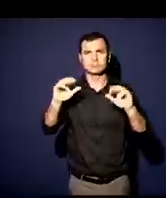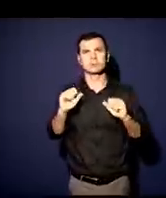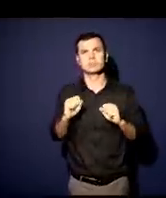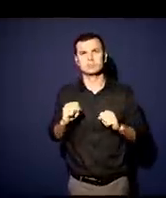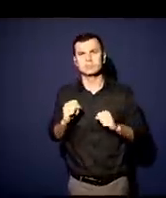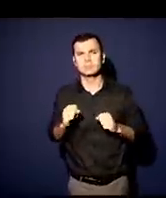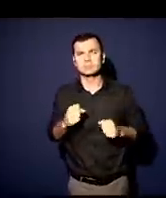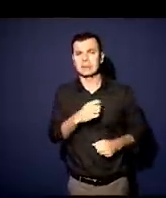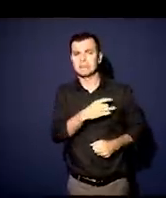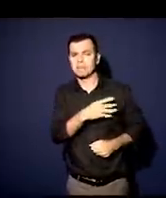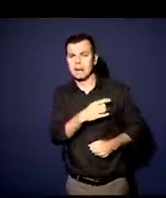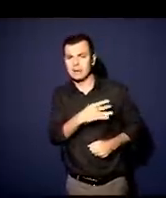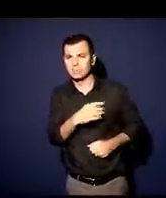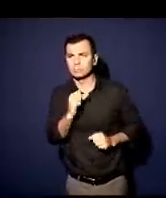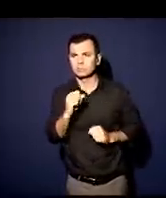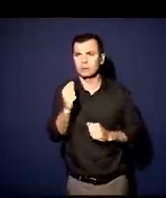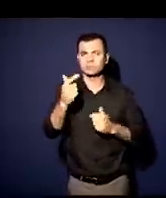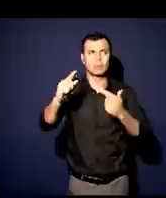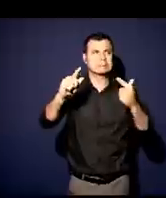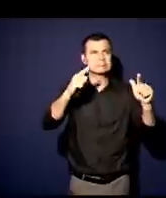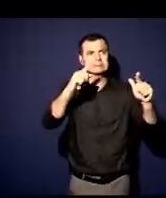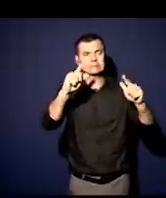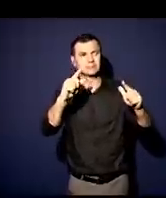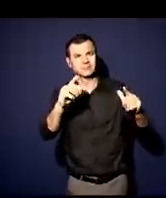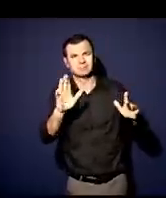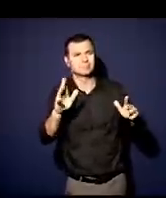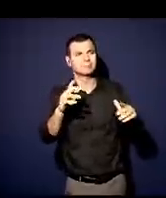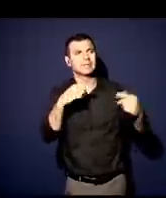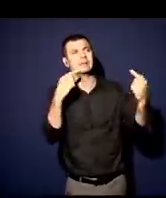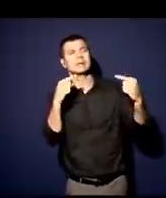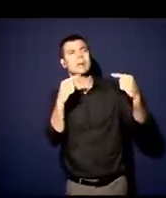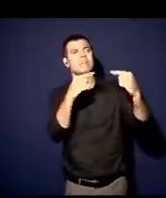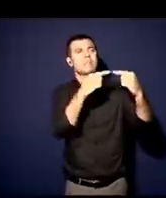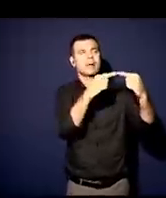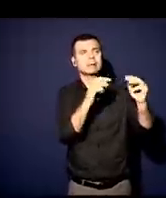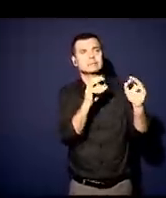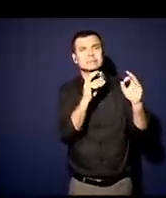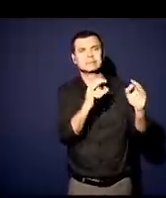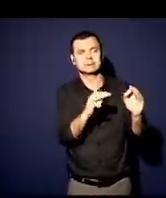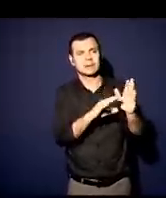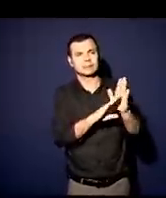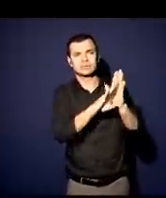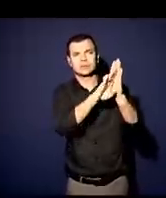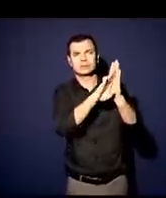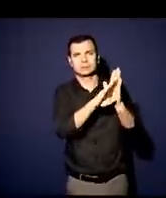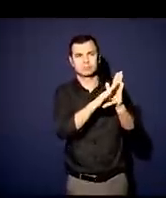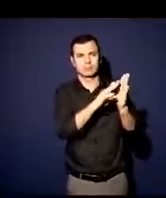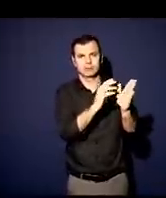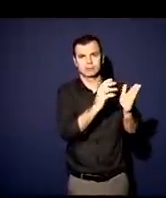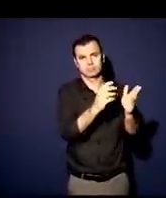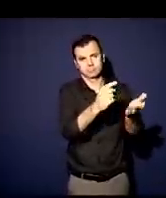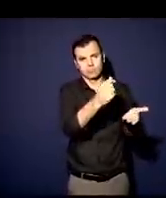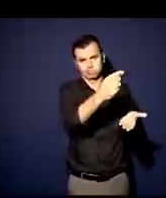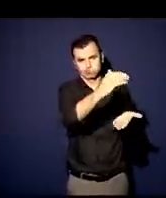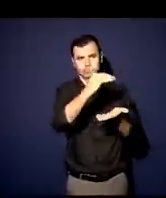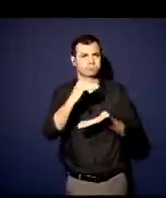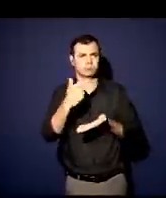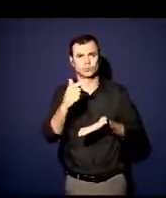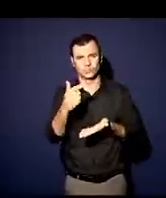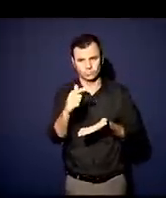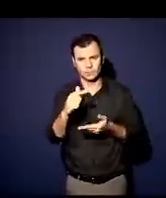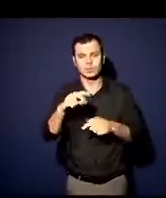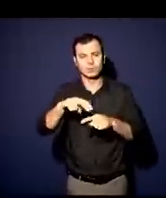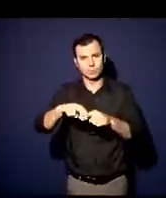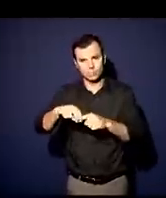opção de válvula de escape, que no final das contas não tenha nenhuma meta de crescimento de despesa. Essa que é a grande preocupação